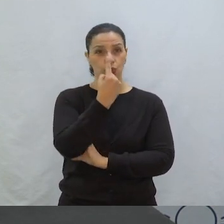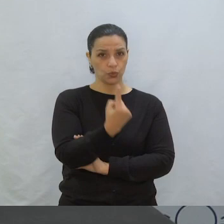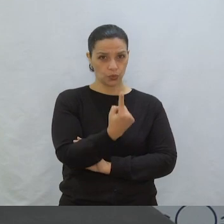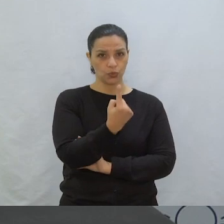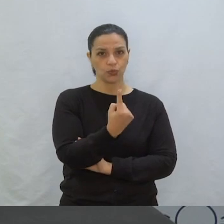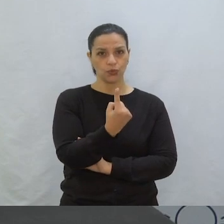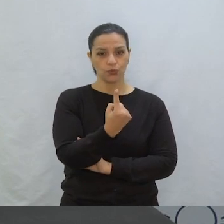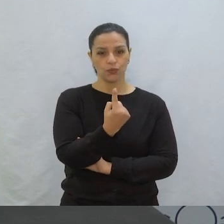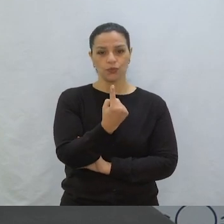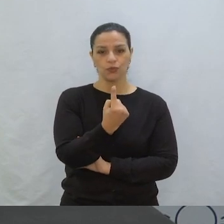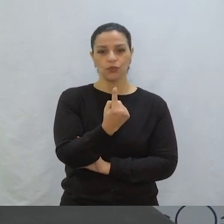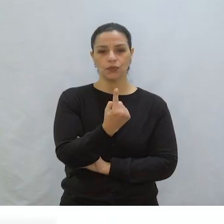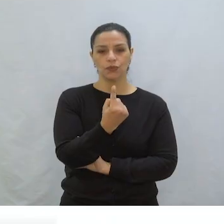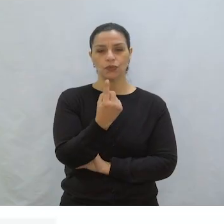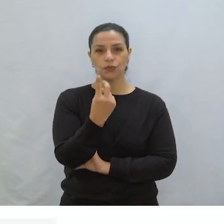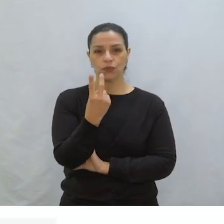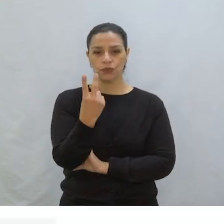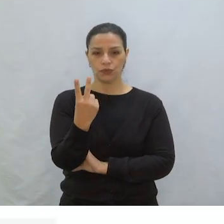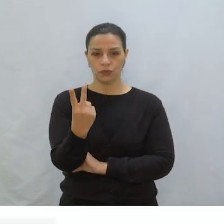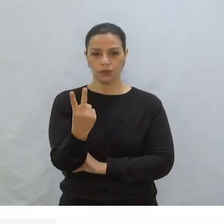vamos lá.